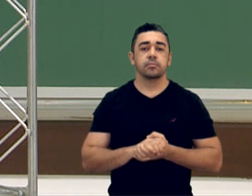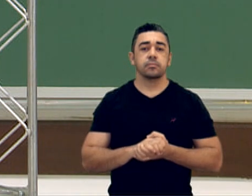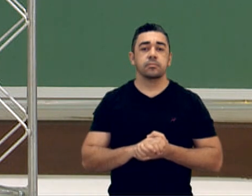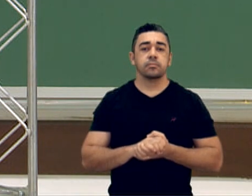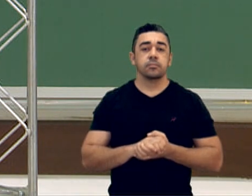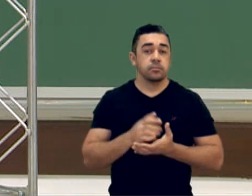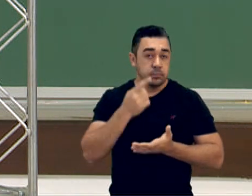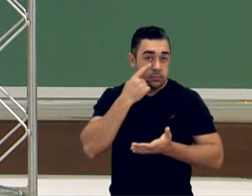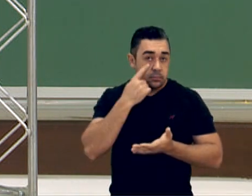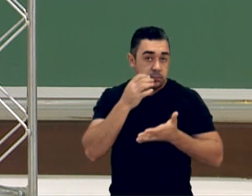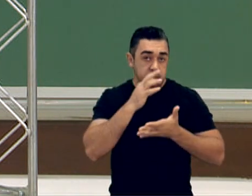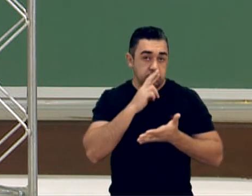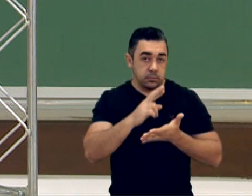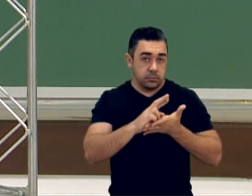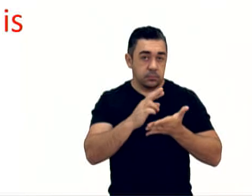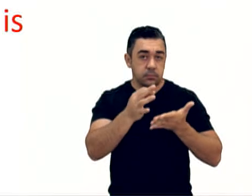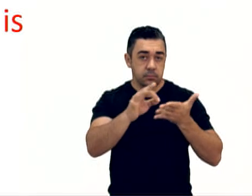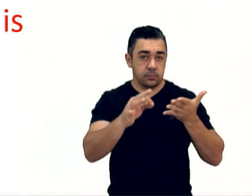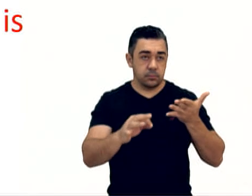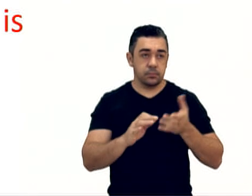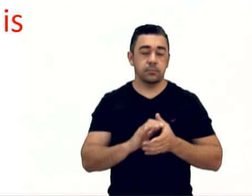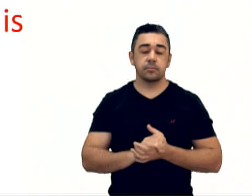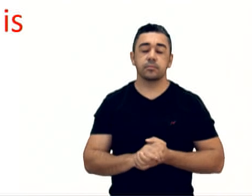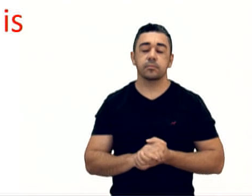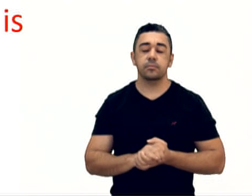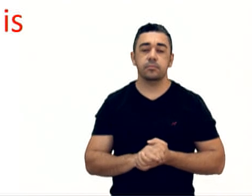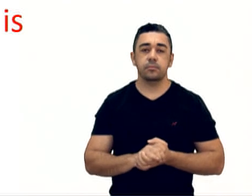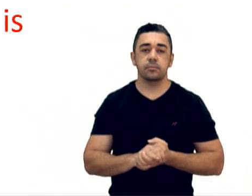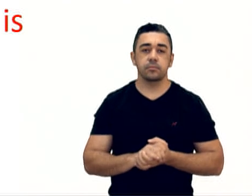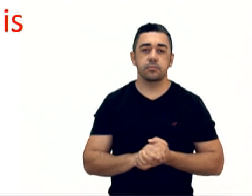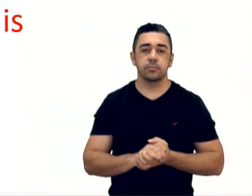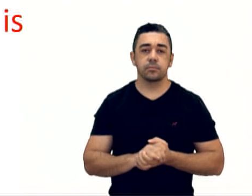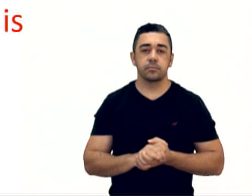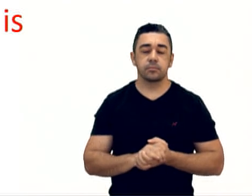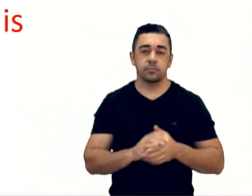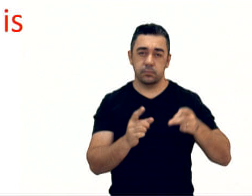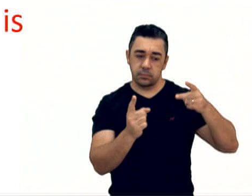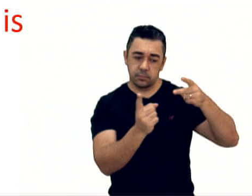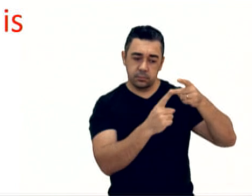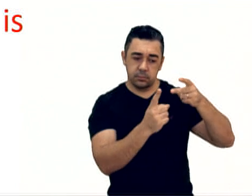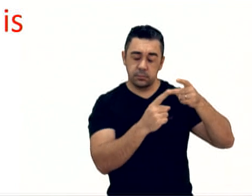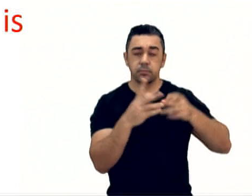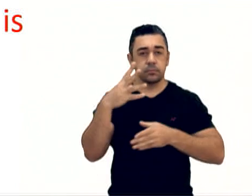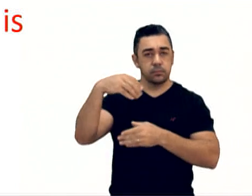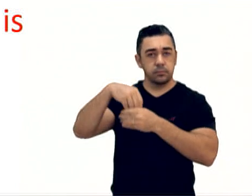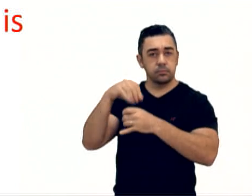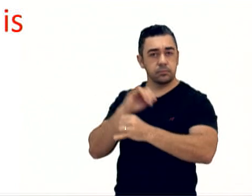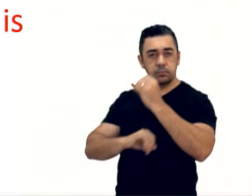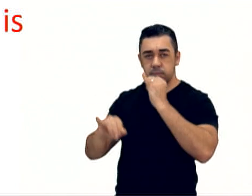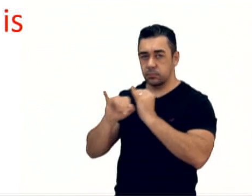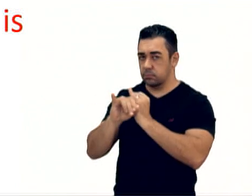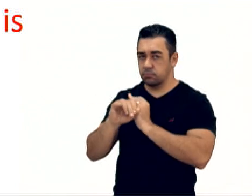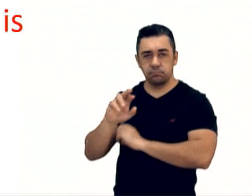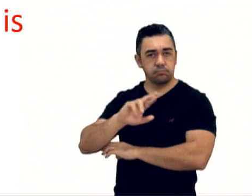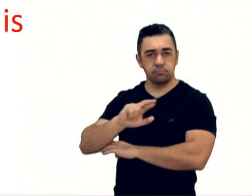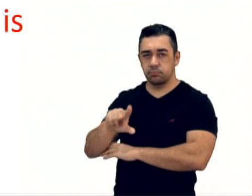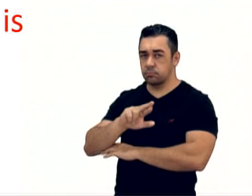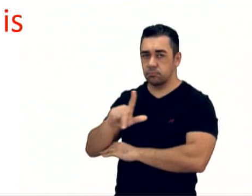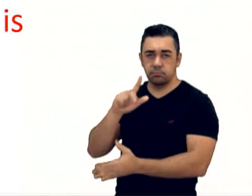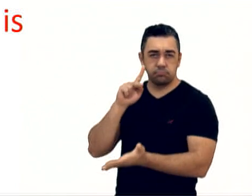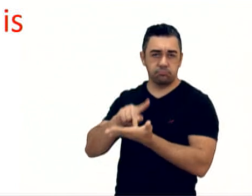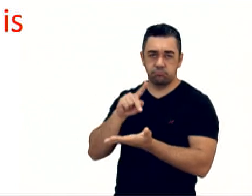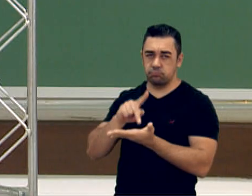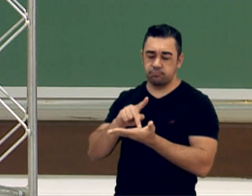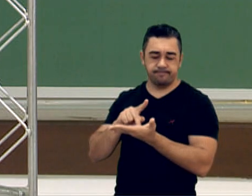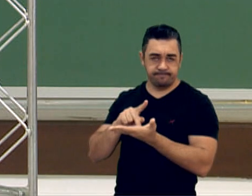So, let's check. Not everything that is on the internet is true. Of course, nem tudo que está na